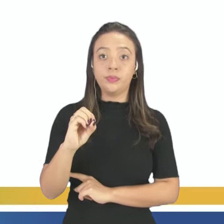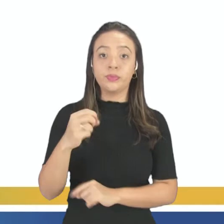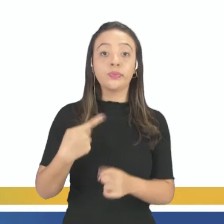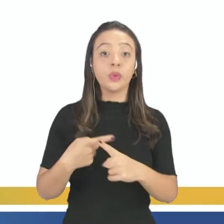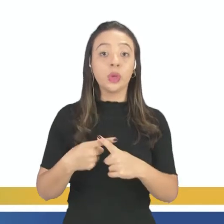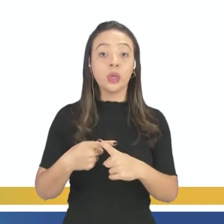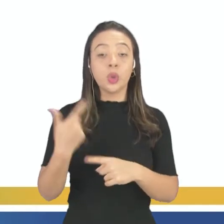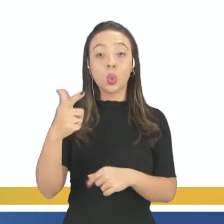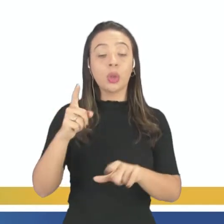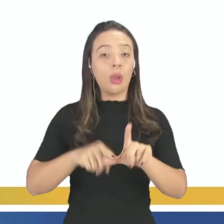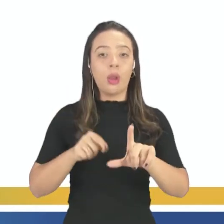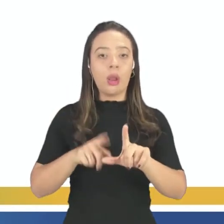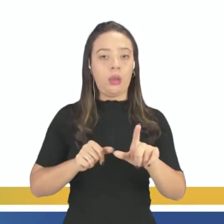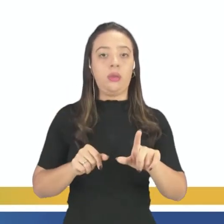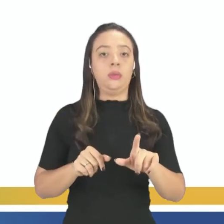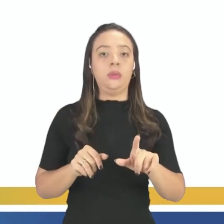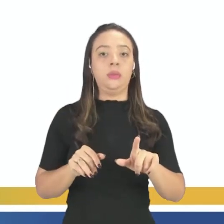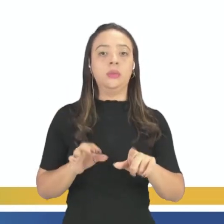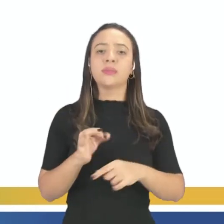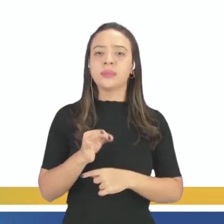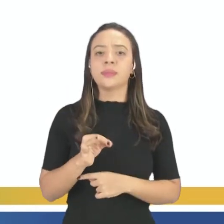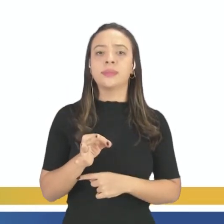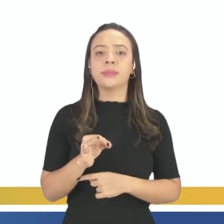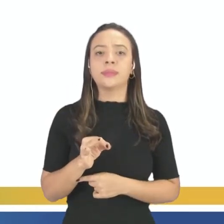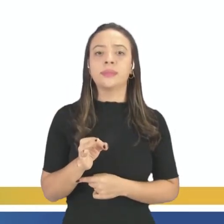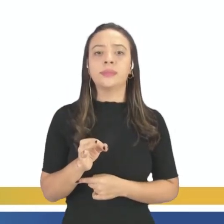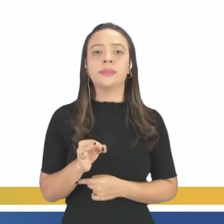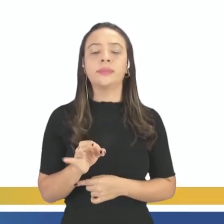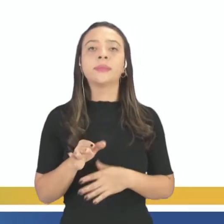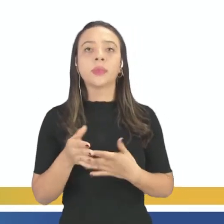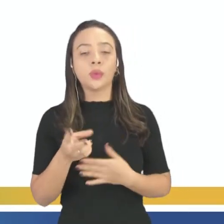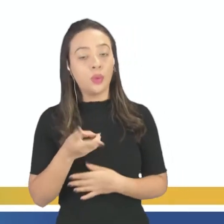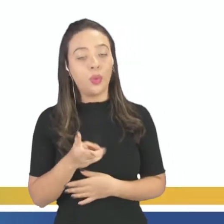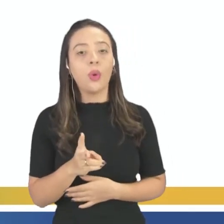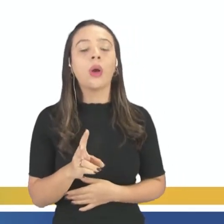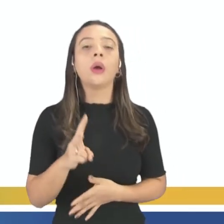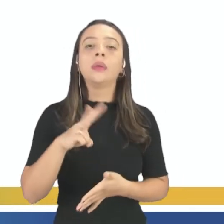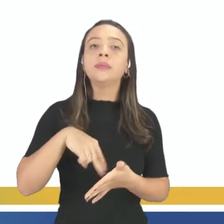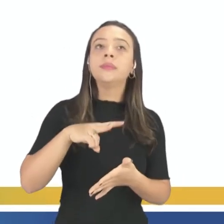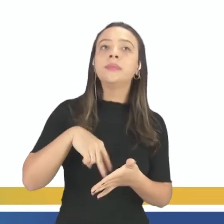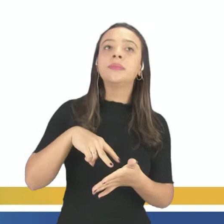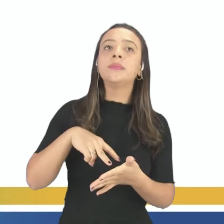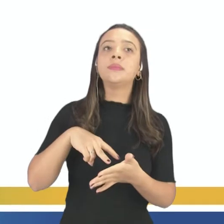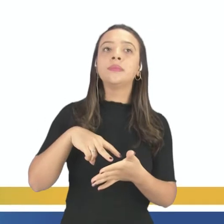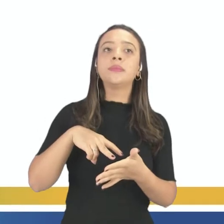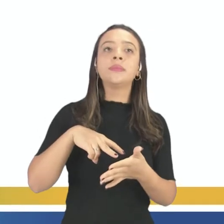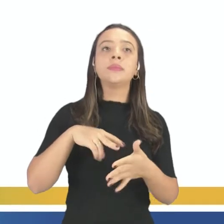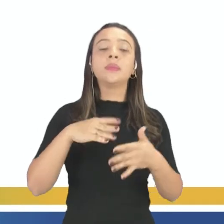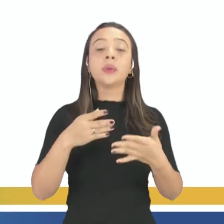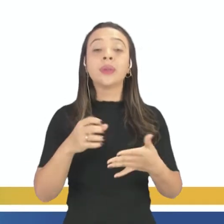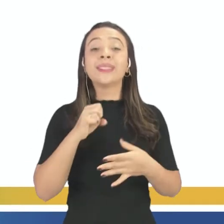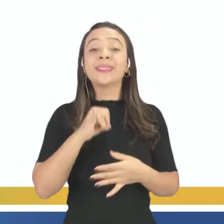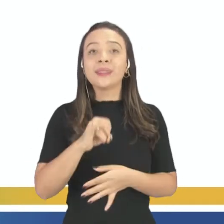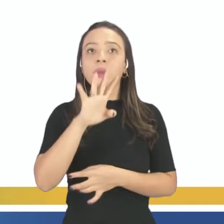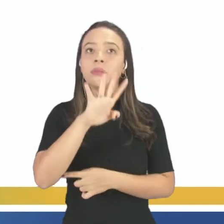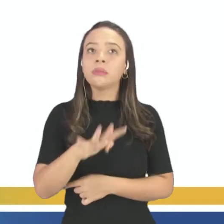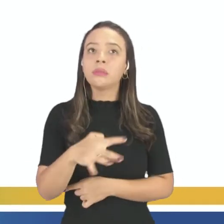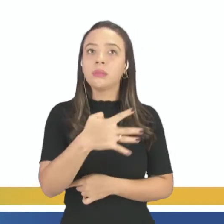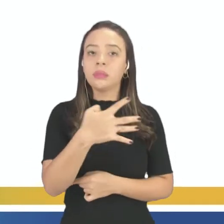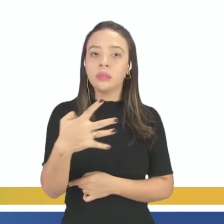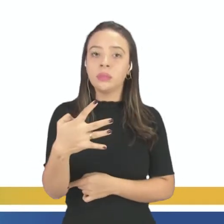letra para representá-la, certo? Continuemos a leitura. Tornando-se a